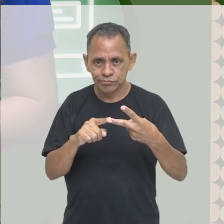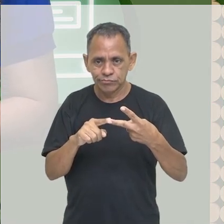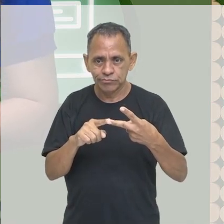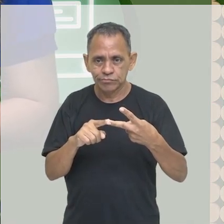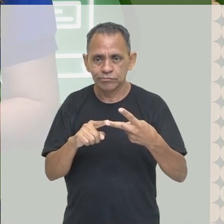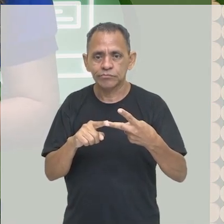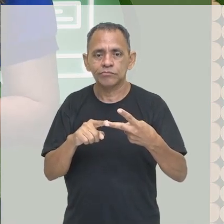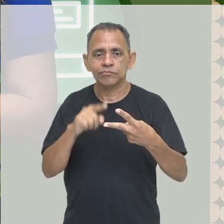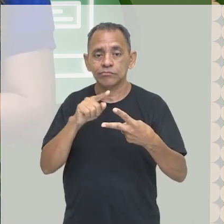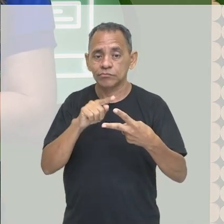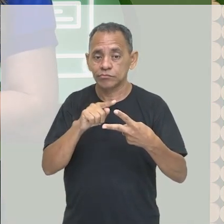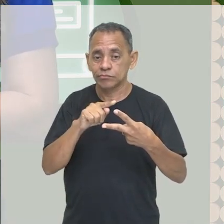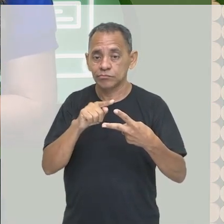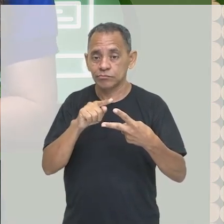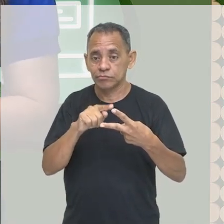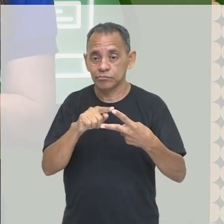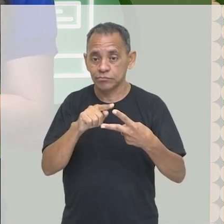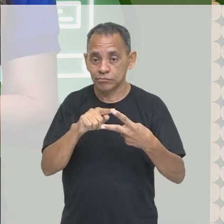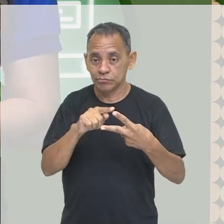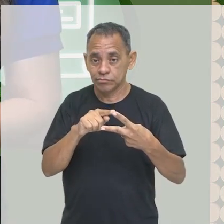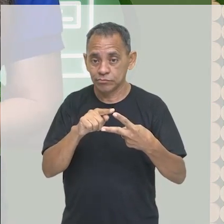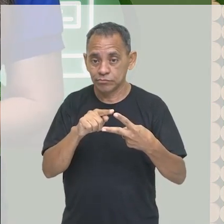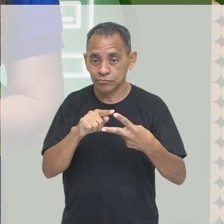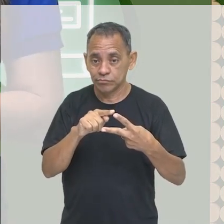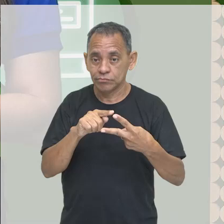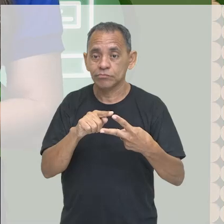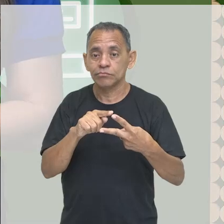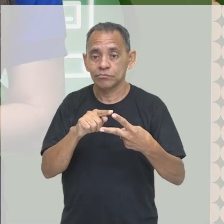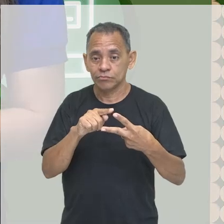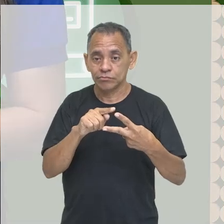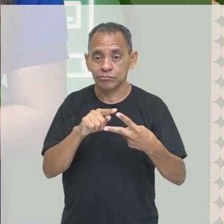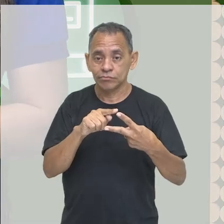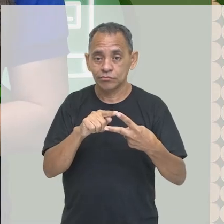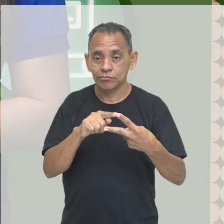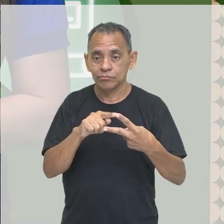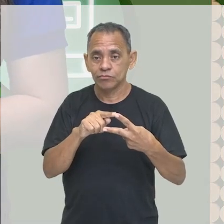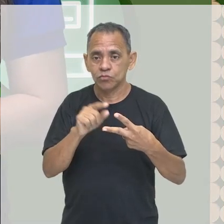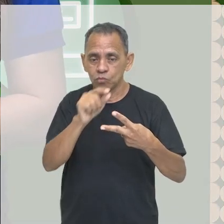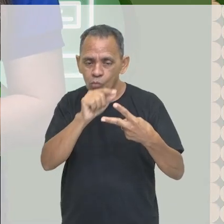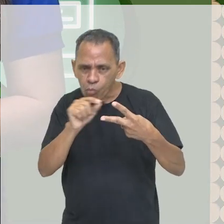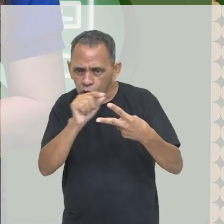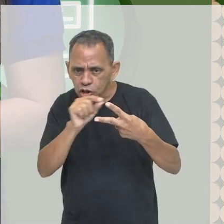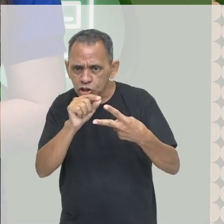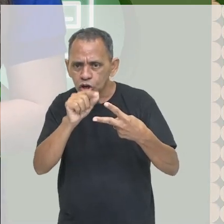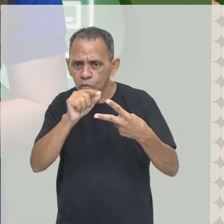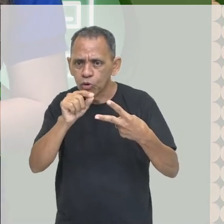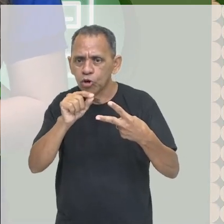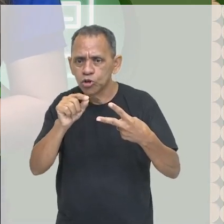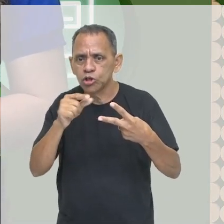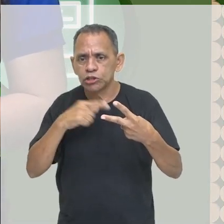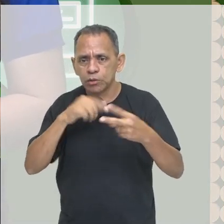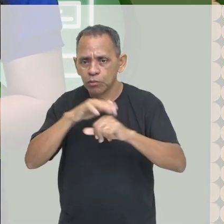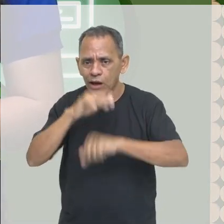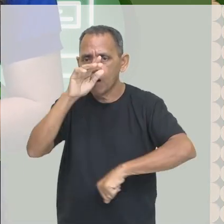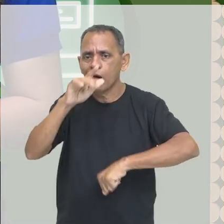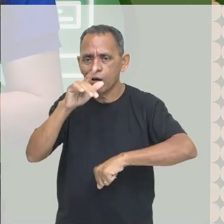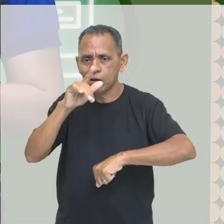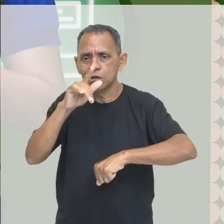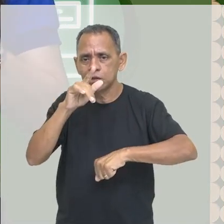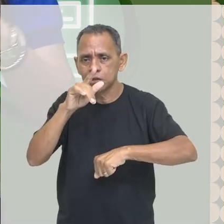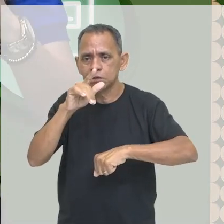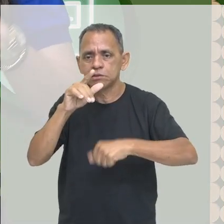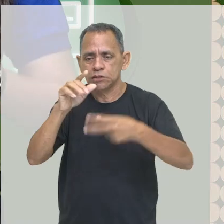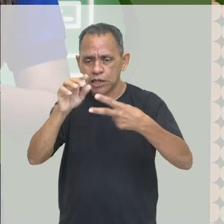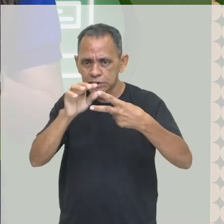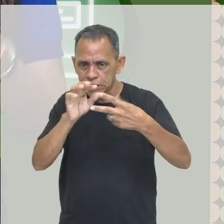de bolinhas, né, aqui o exemplo, né, de partículas, a gente pode chamar assim, essas partículas elas entram na célula